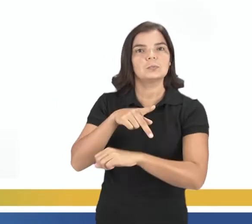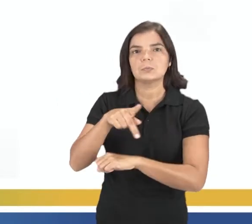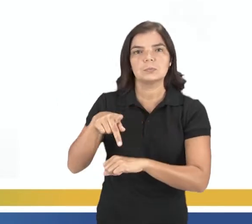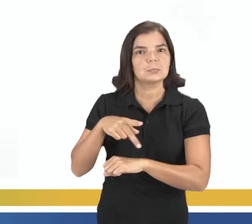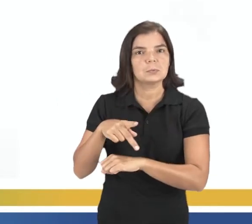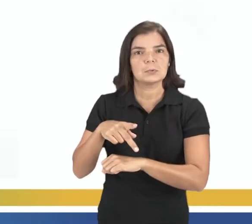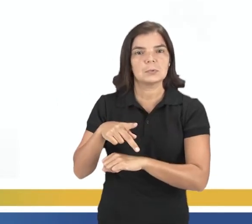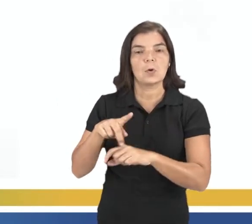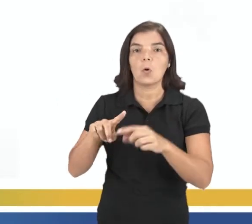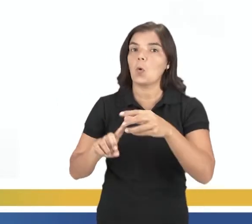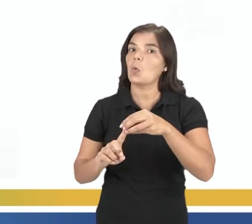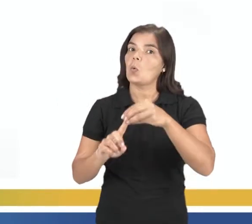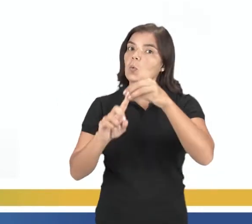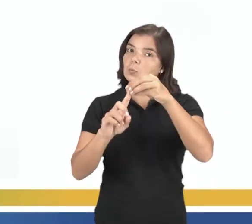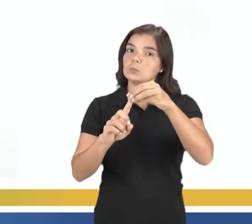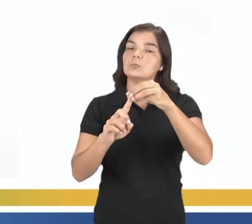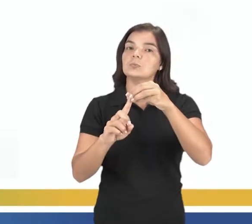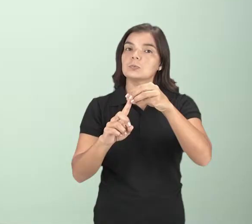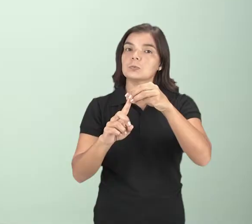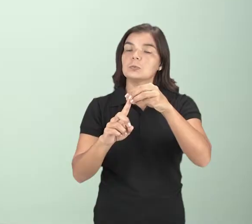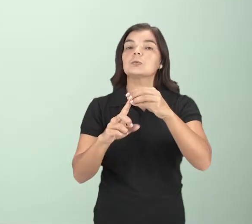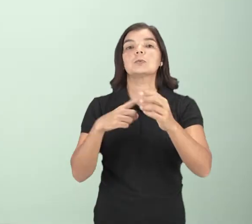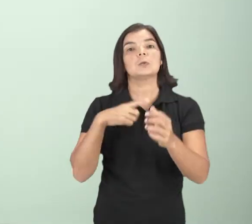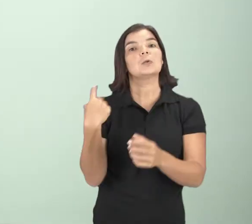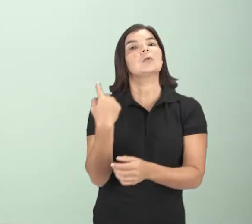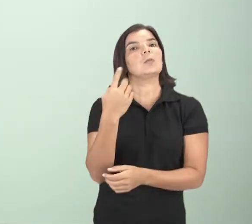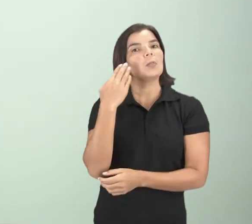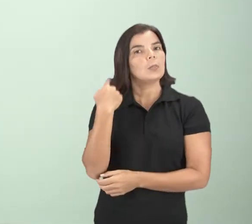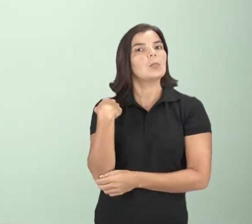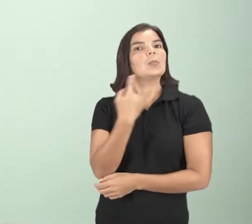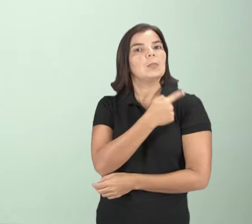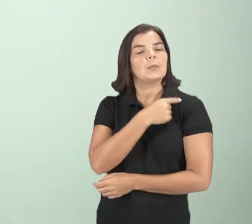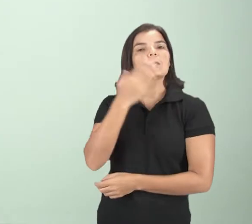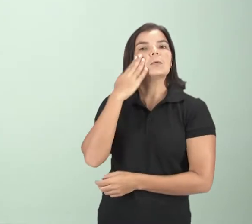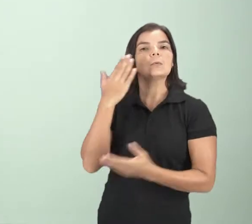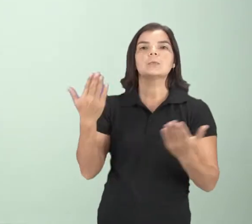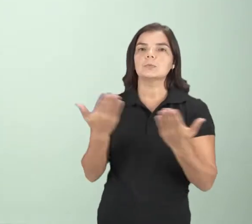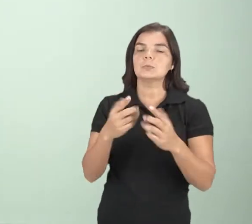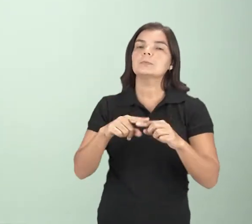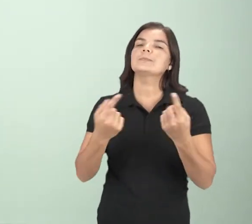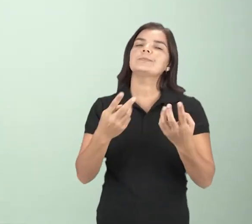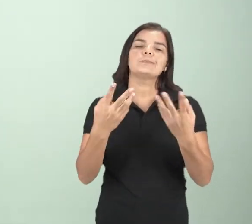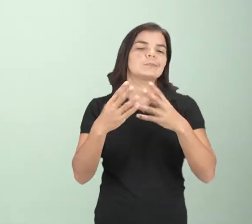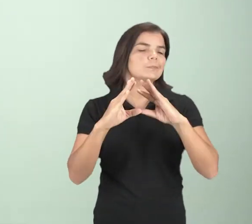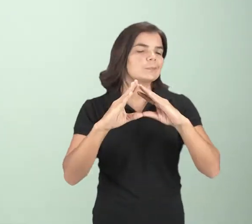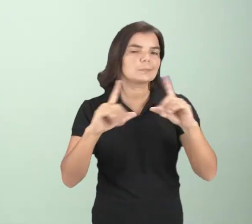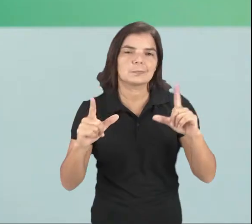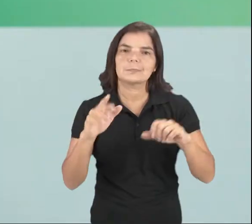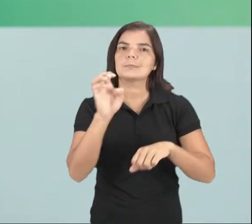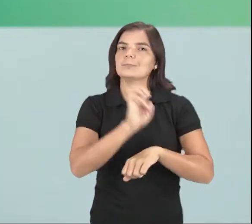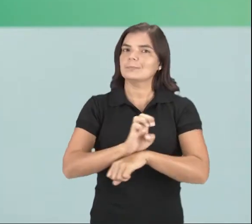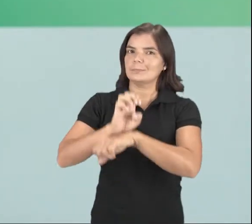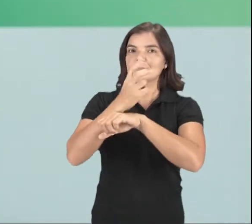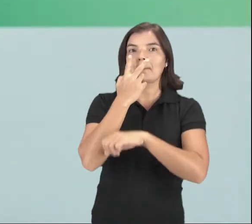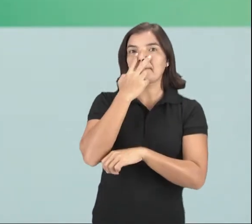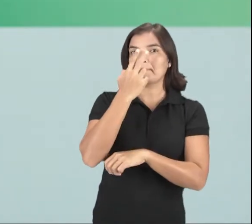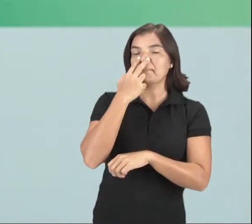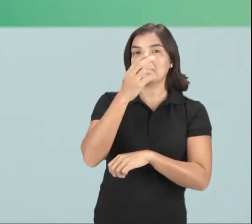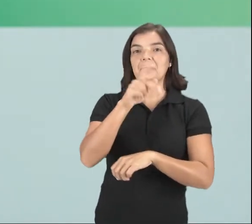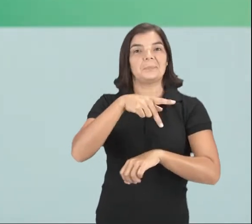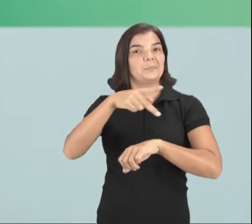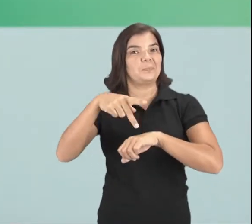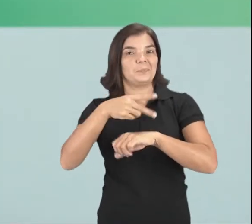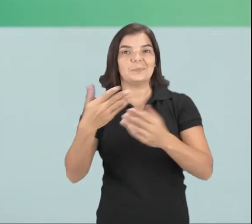país do modo que nós entendemos hoje. É claro que a cidade-estado não é bem parecida com o país